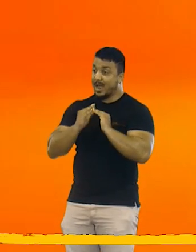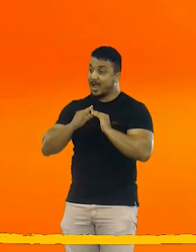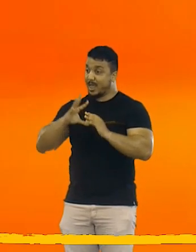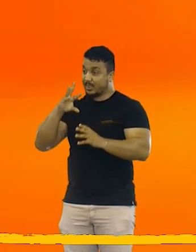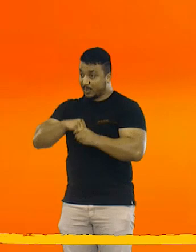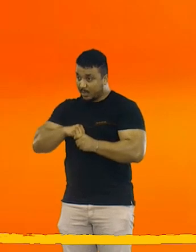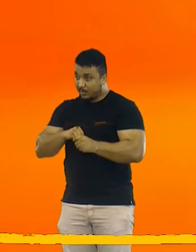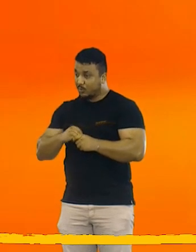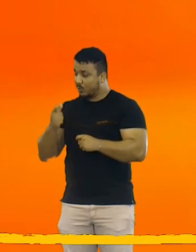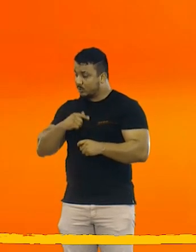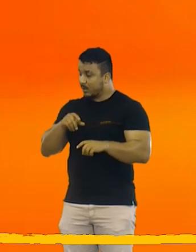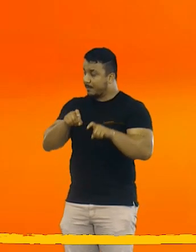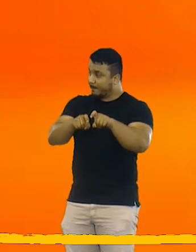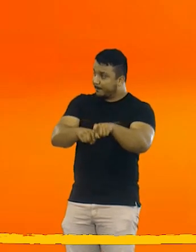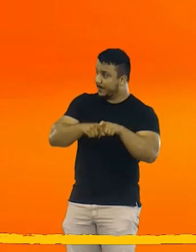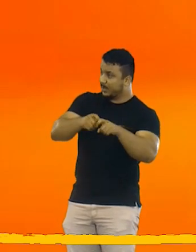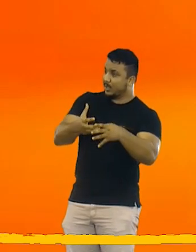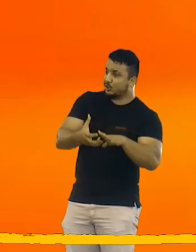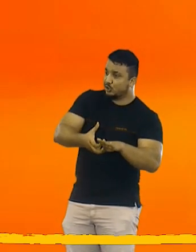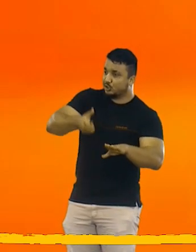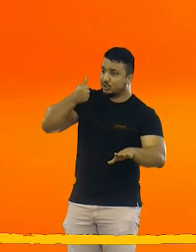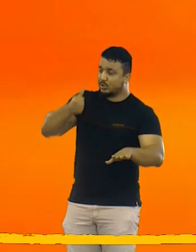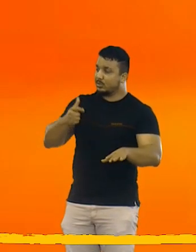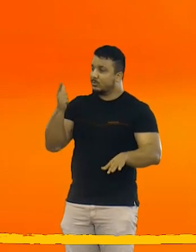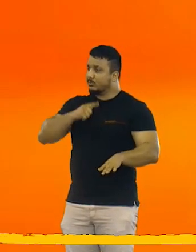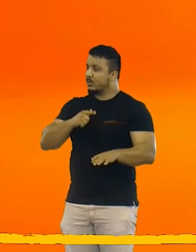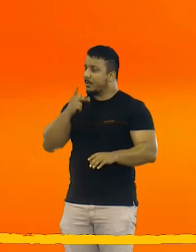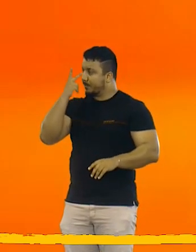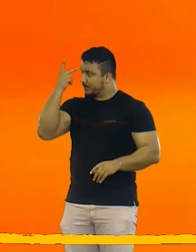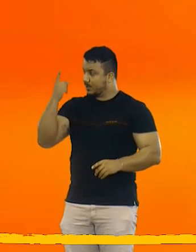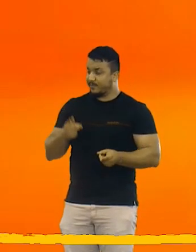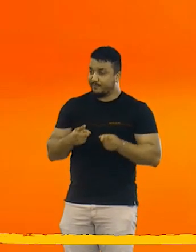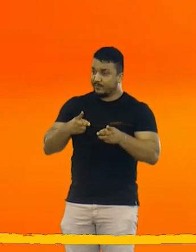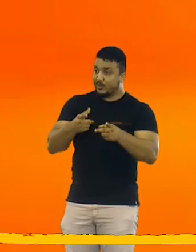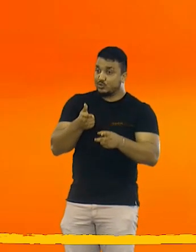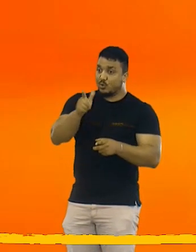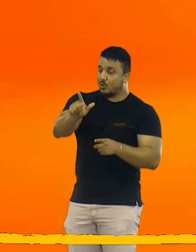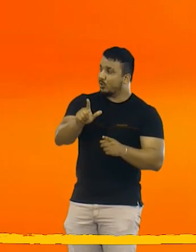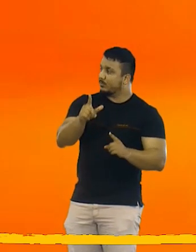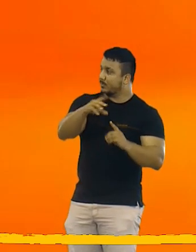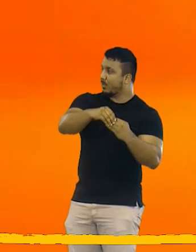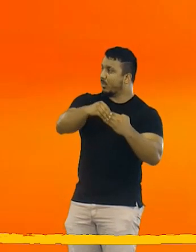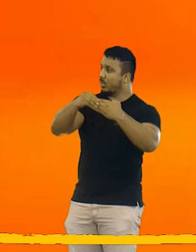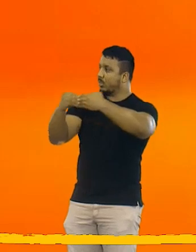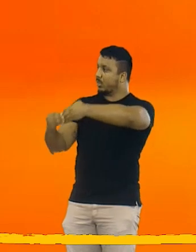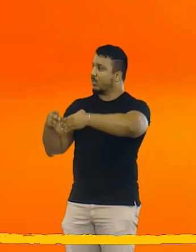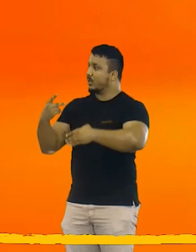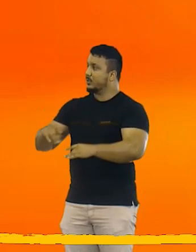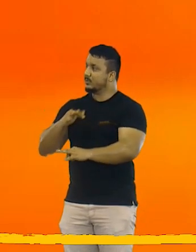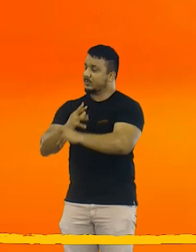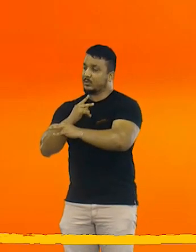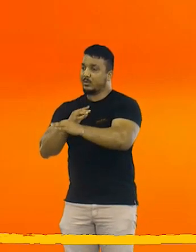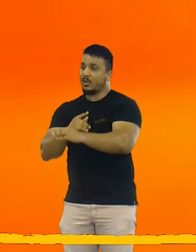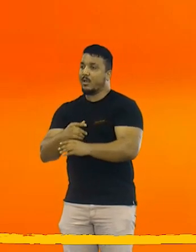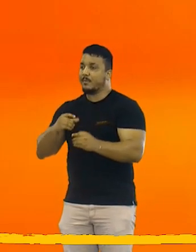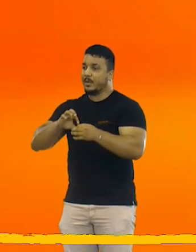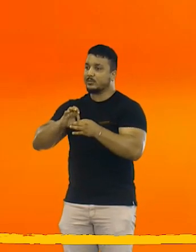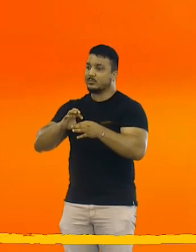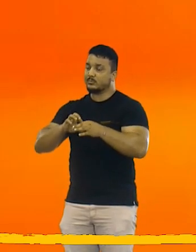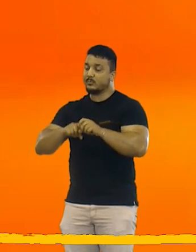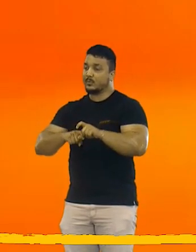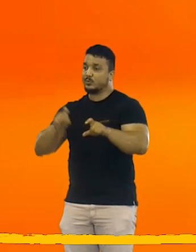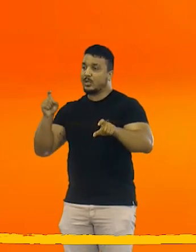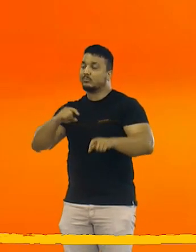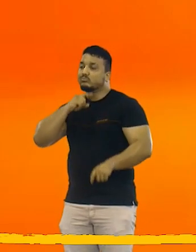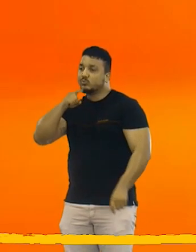faz a plantação, retira a plantação, vende para o atravessador traz para a cidade. Então, obviamente, não tem como desassociar as duas